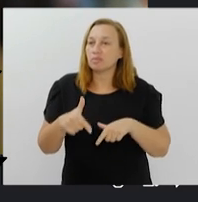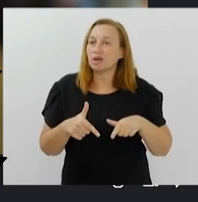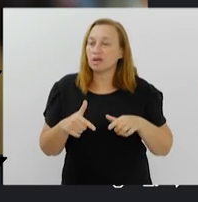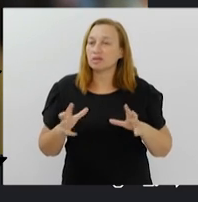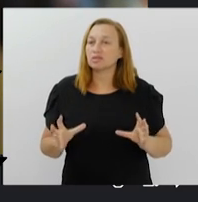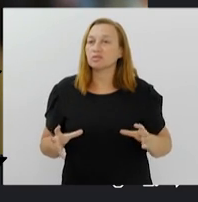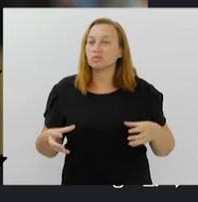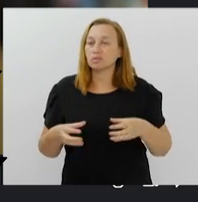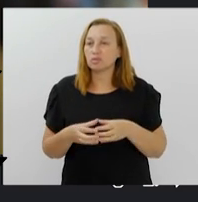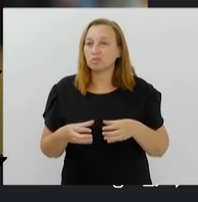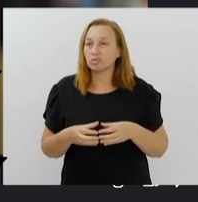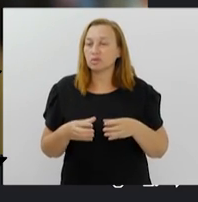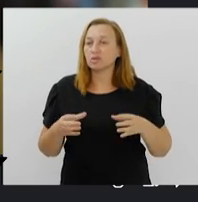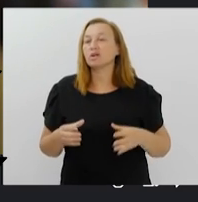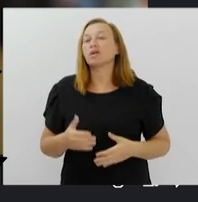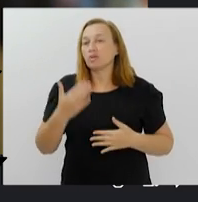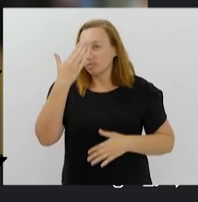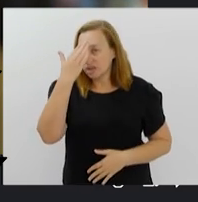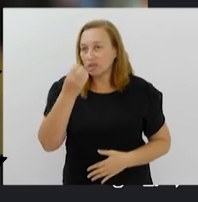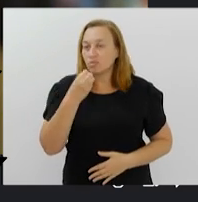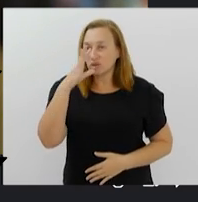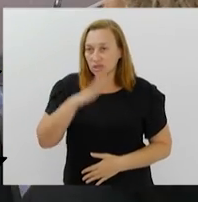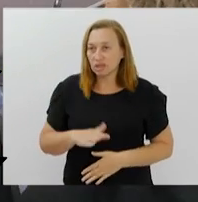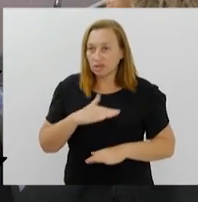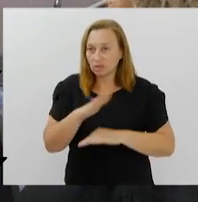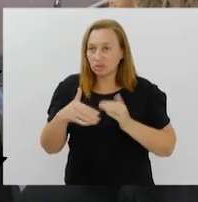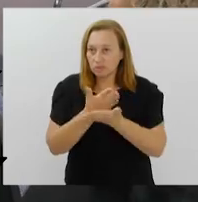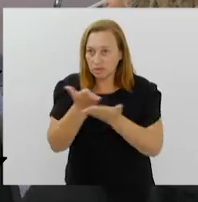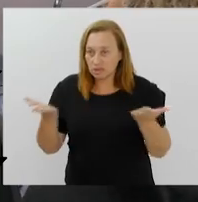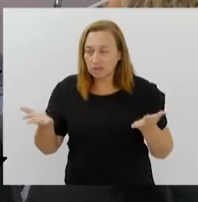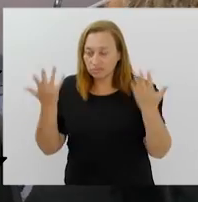comissão obrigado boa tarde a